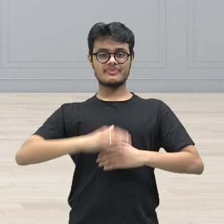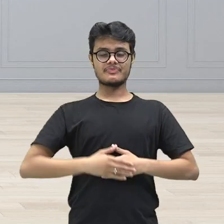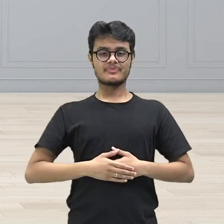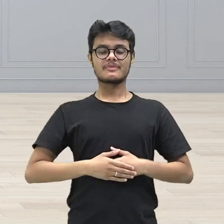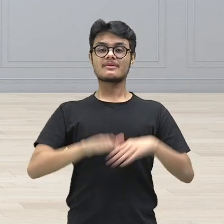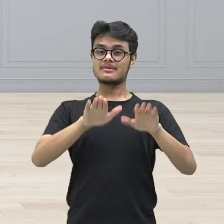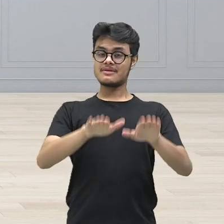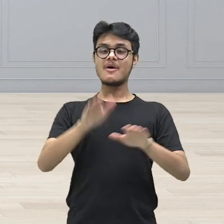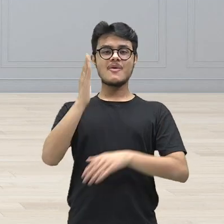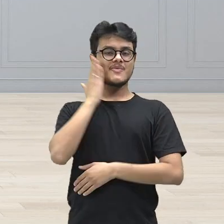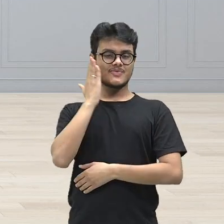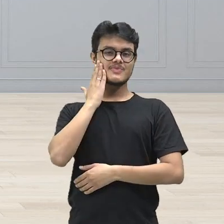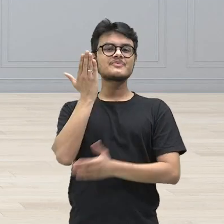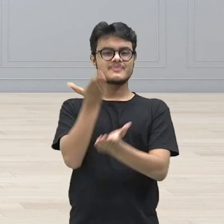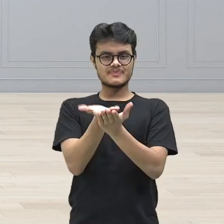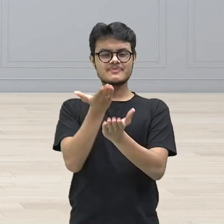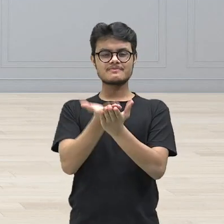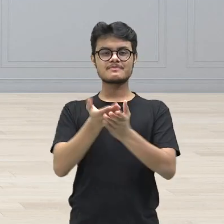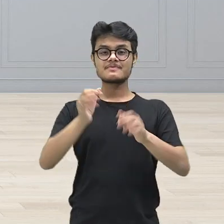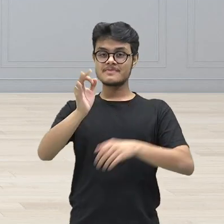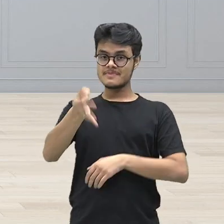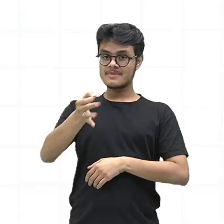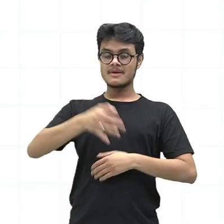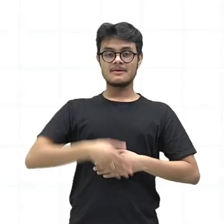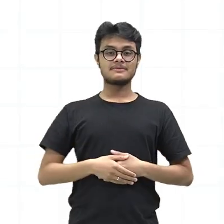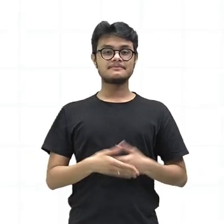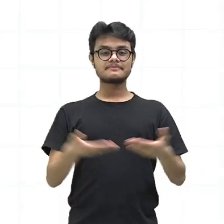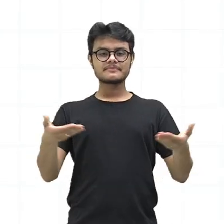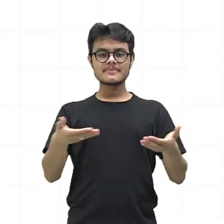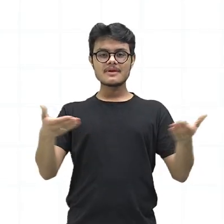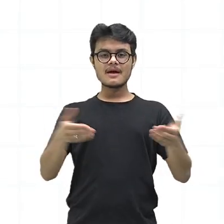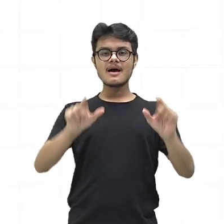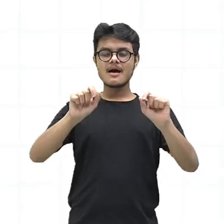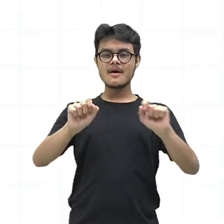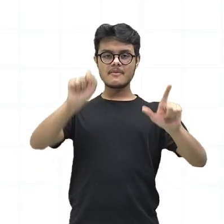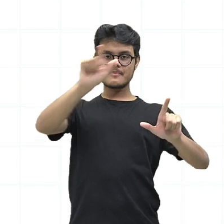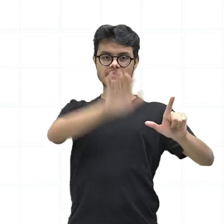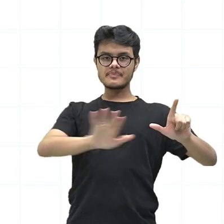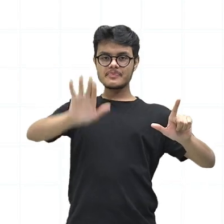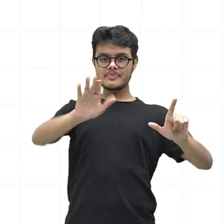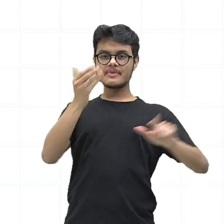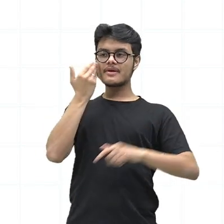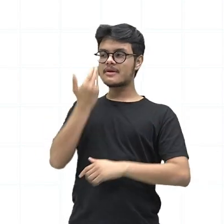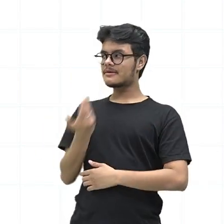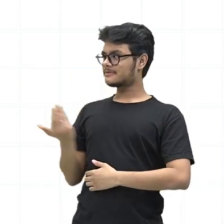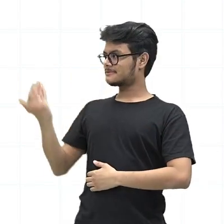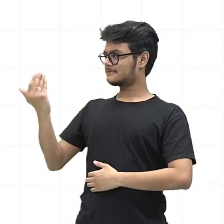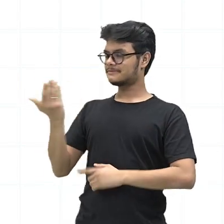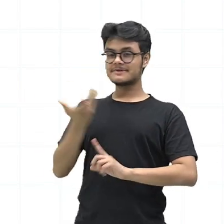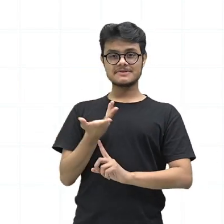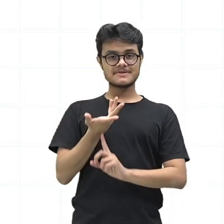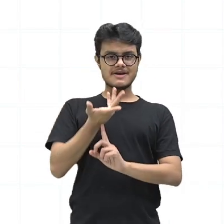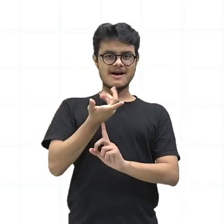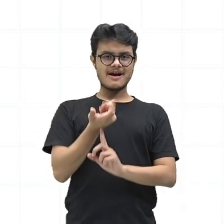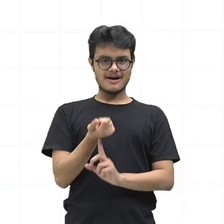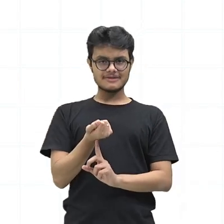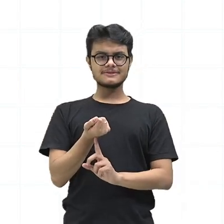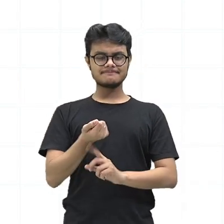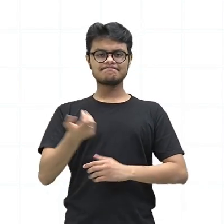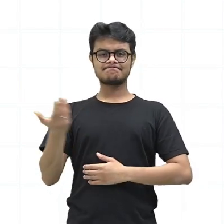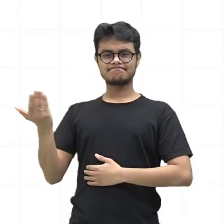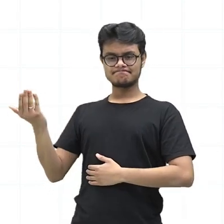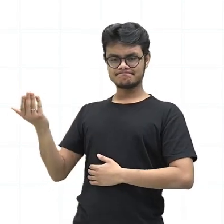dessas linguagens durante as nossas aulas. A gente vai ver agora uma imagem de uma obra de arte, certo? É de Bartolomé Esteban Murilo,